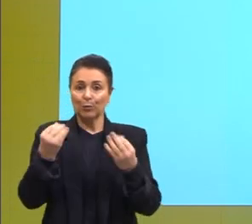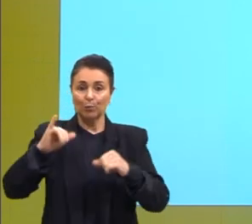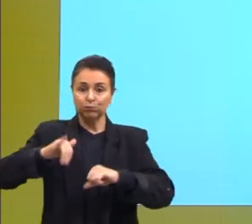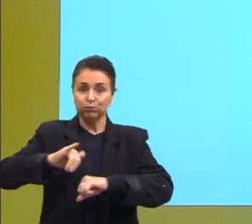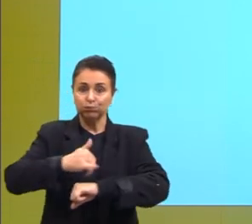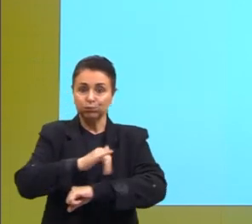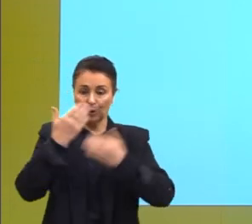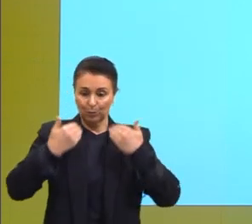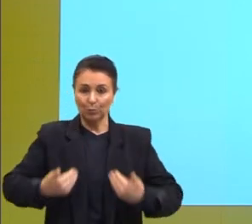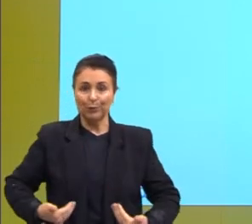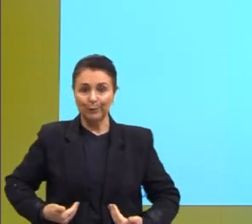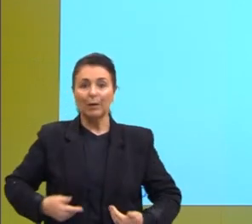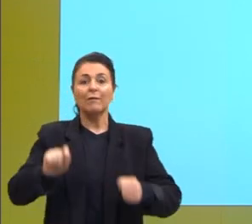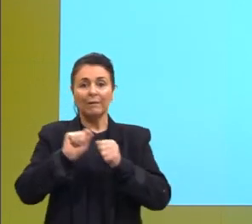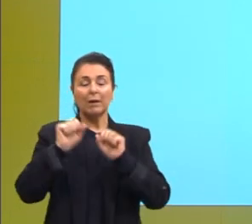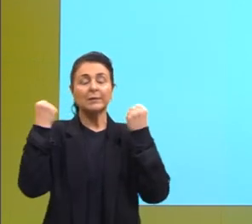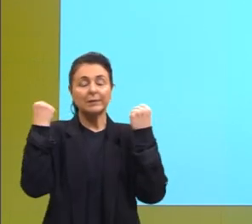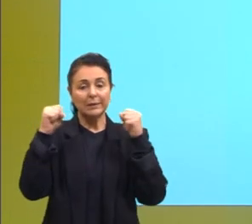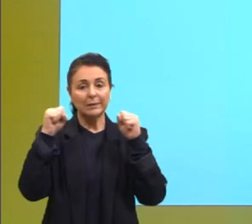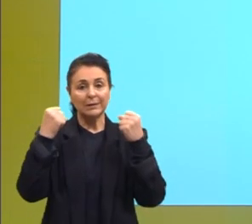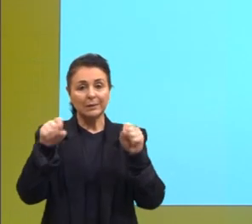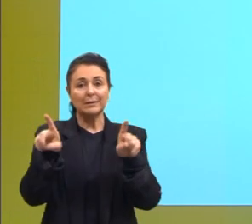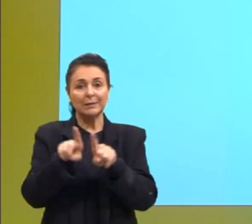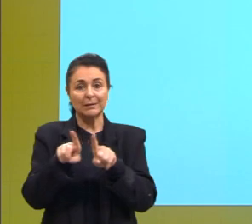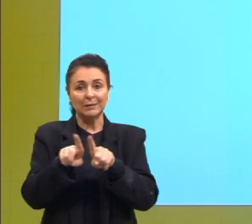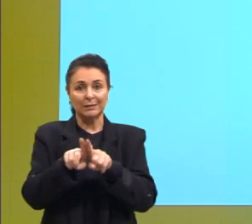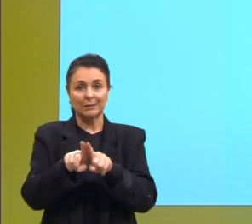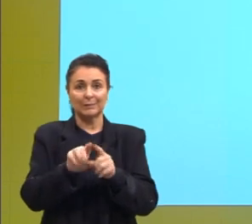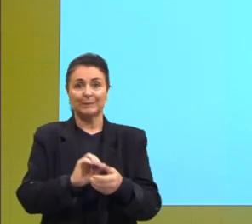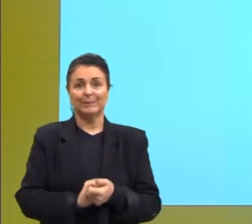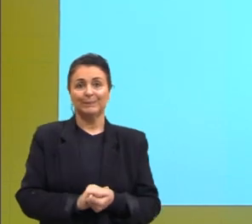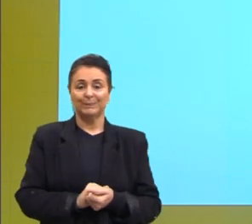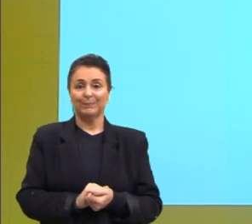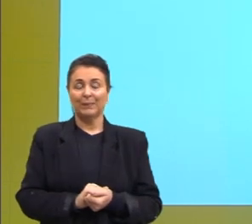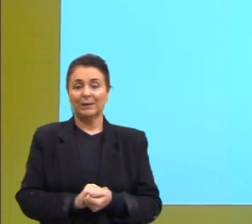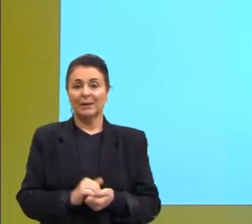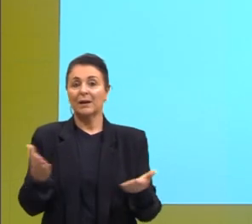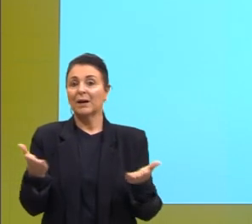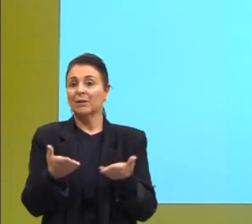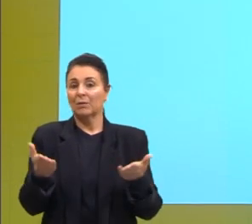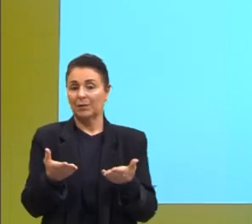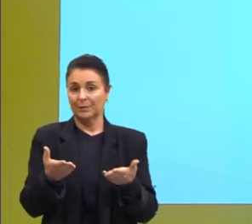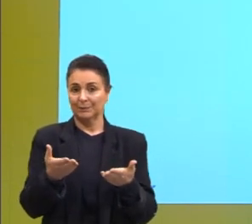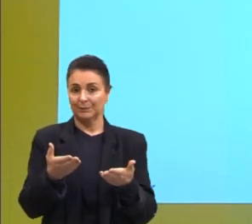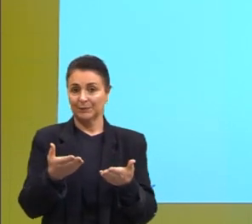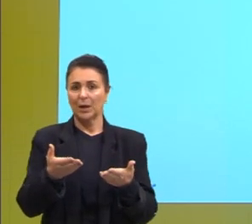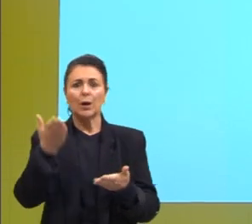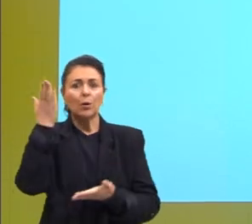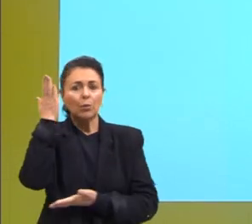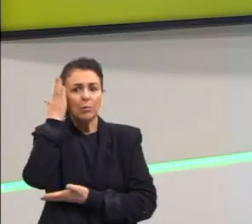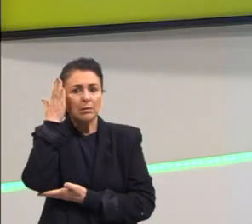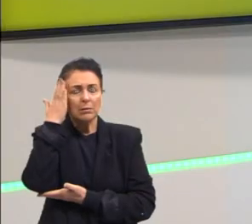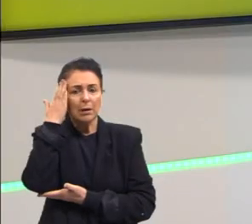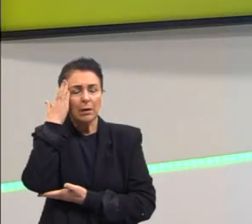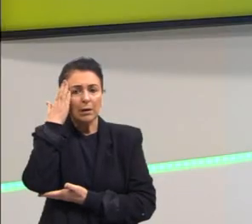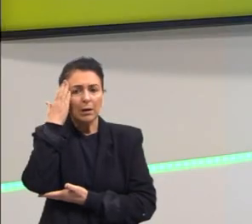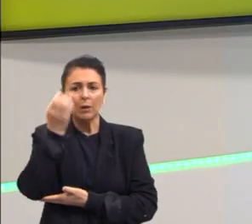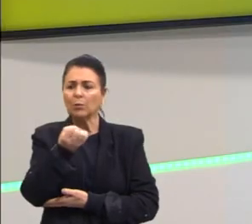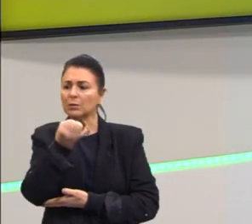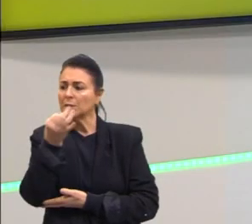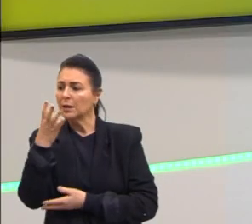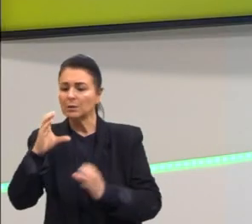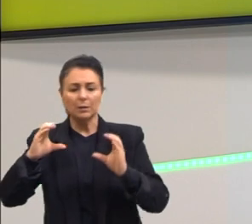consumidas em excesso muito importante bom E como eu sei as calorias dos alimentos